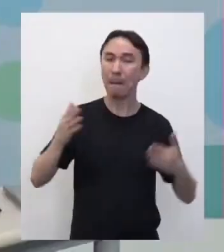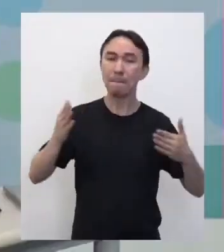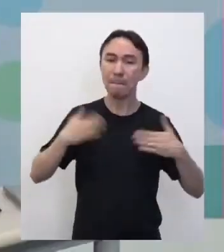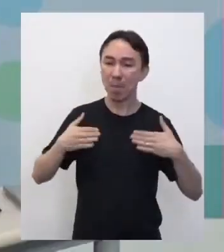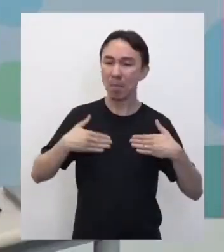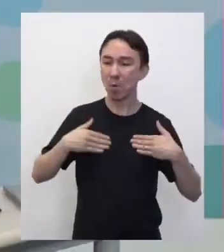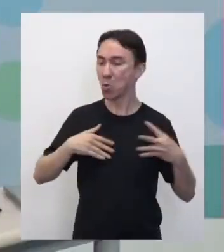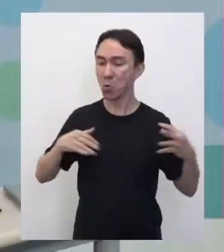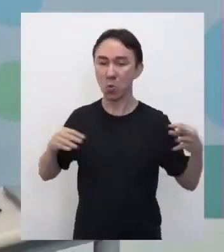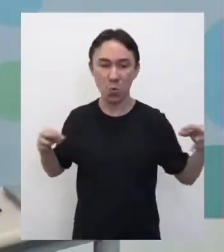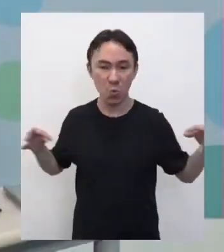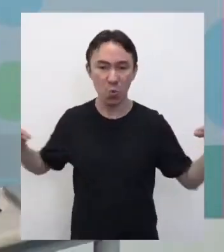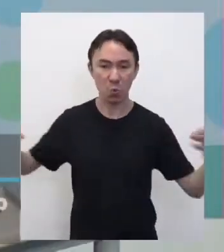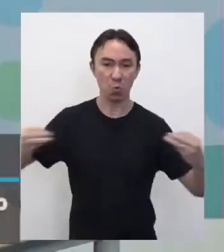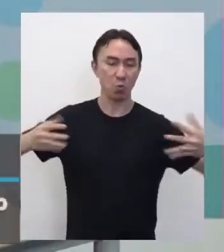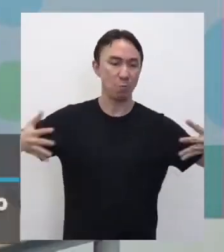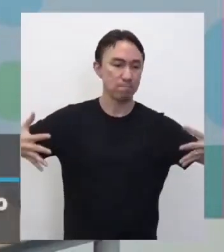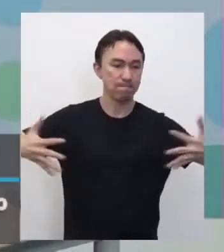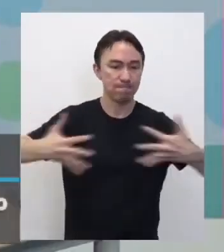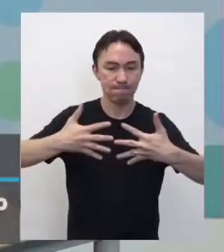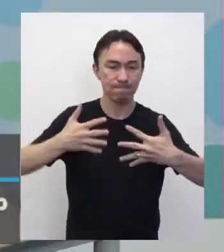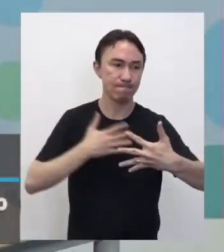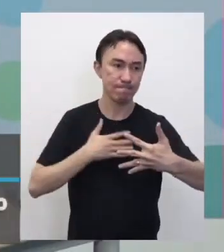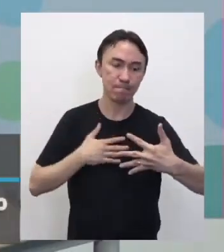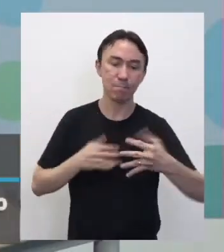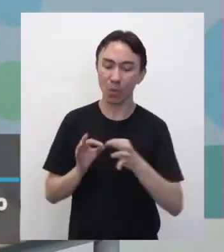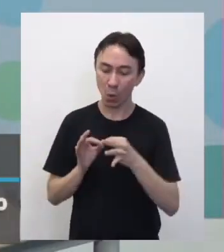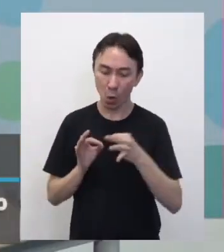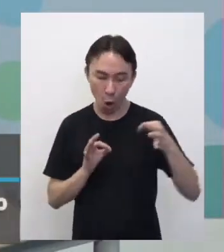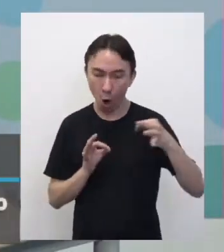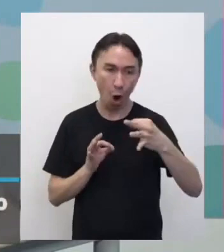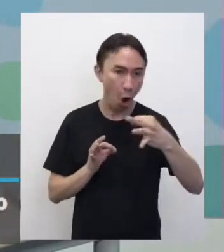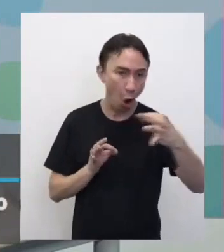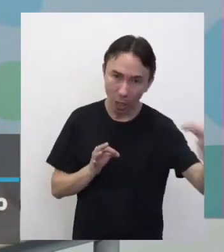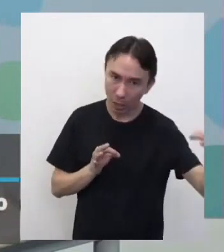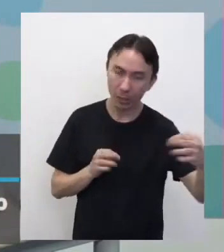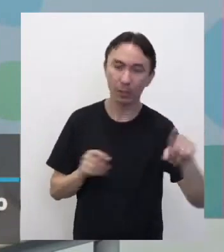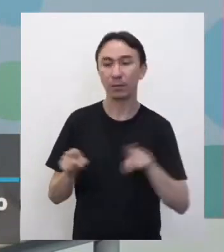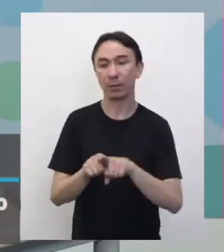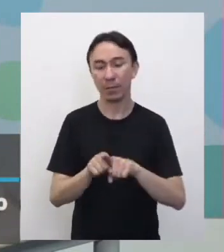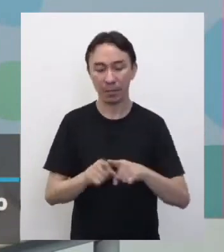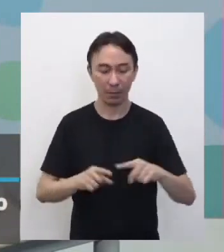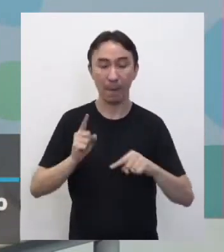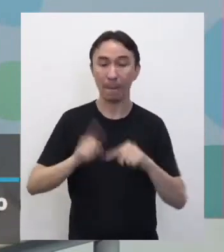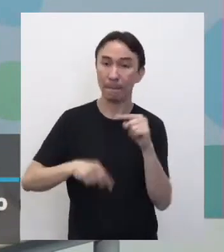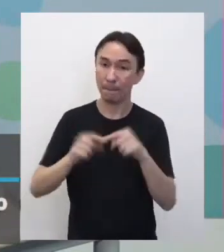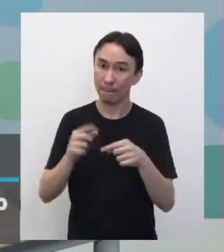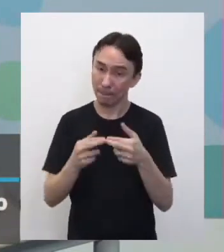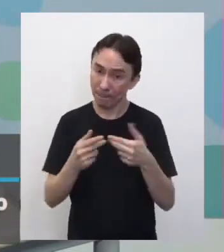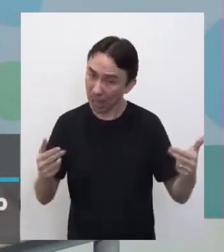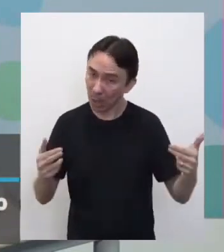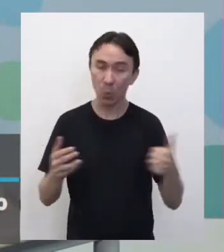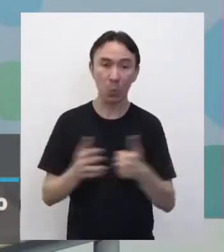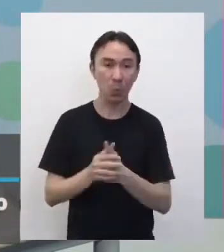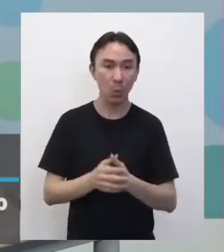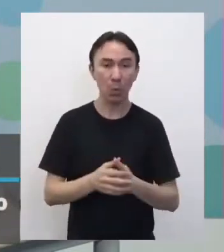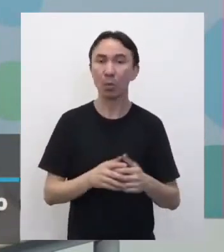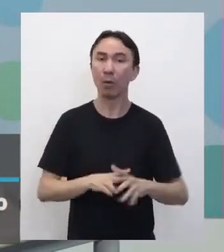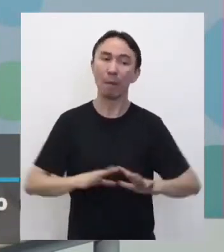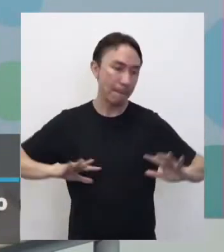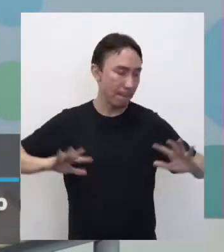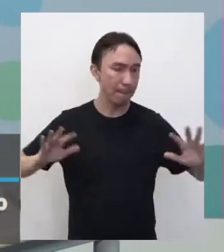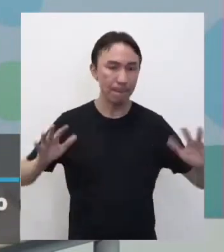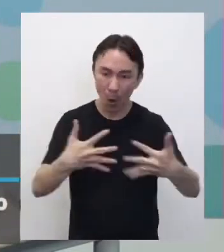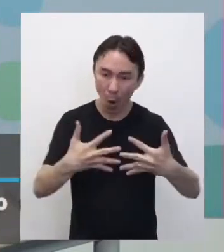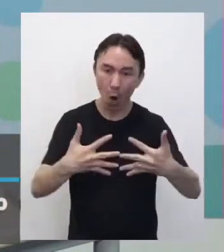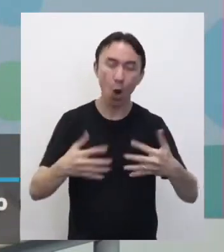rotas, como o monopólio de algumas mercadorias, como também uma centralização da produção, que a gente